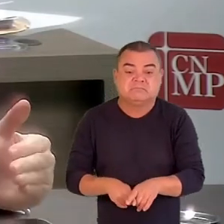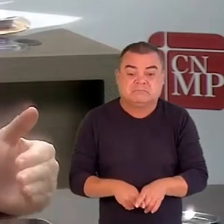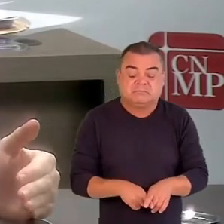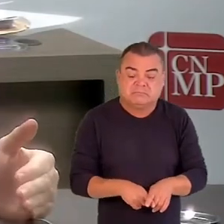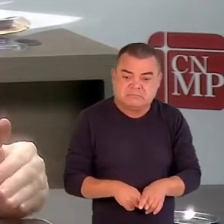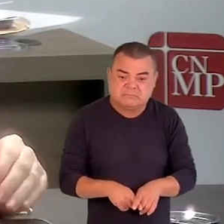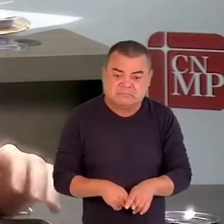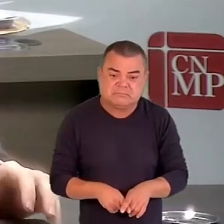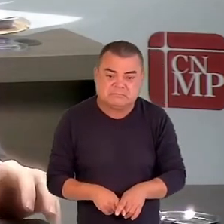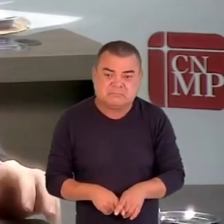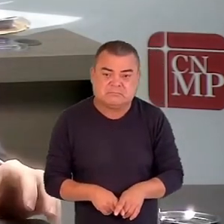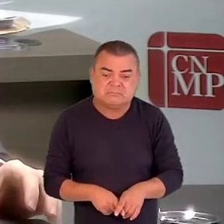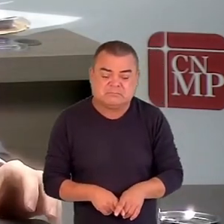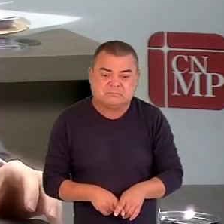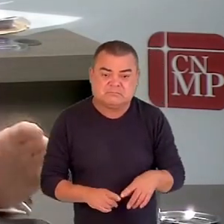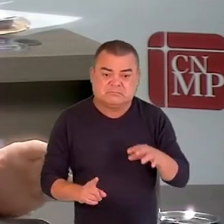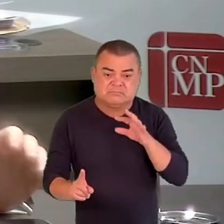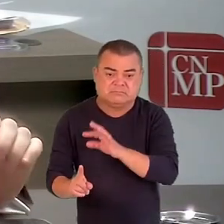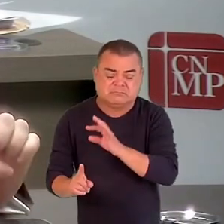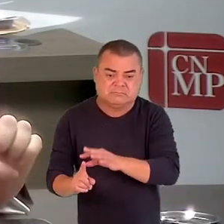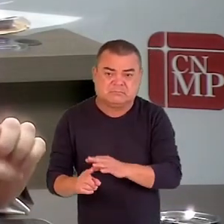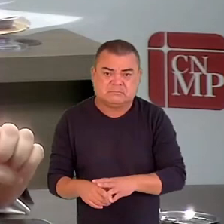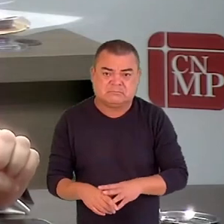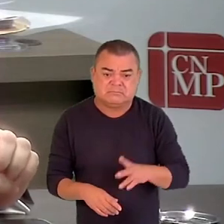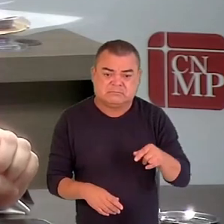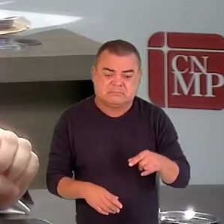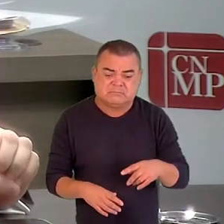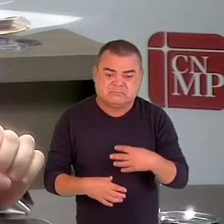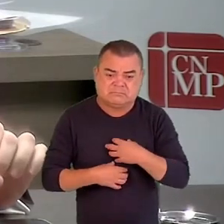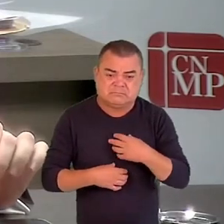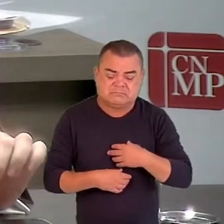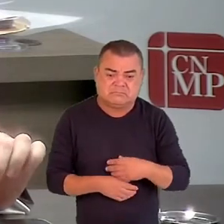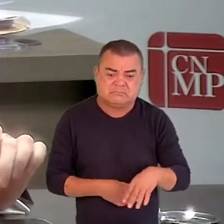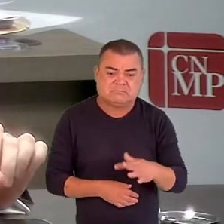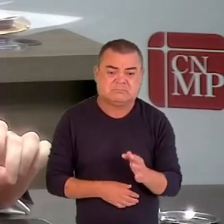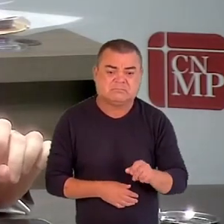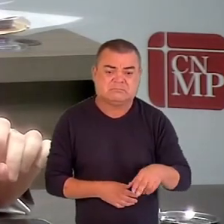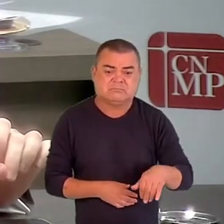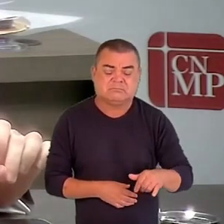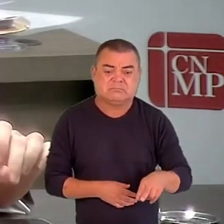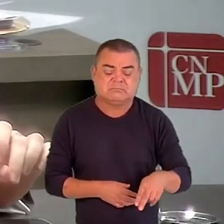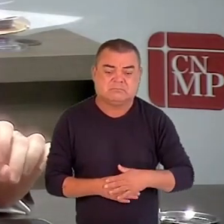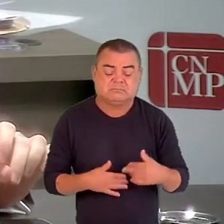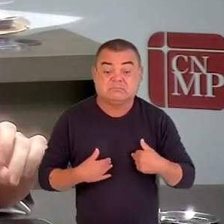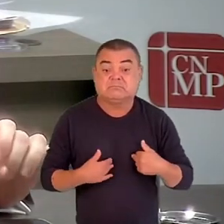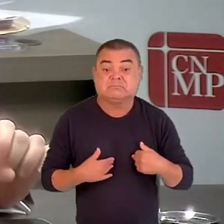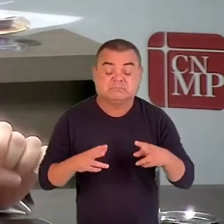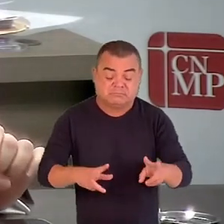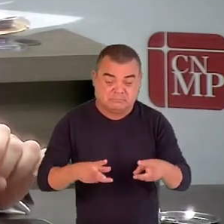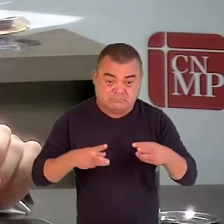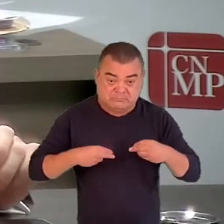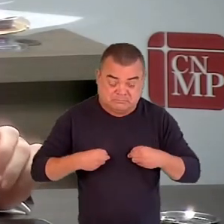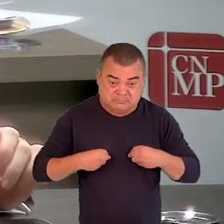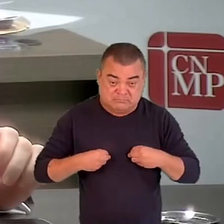o substrato essencial do ataque foi a sua condição feminina, e isso merece uma reprimenda pública de todos